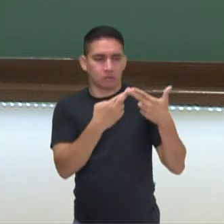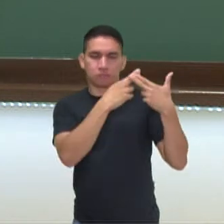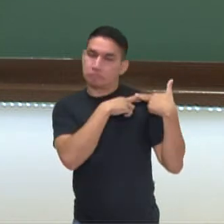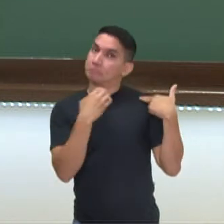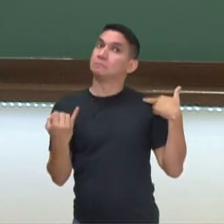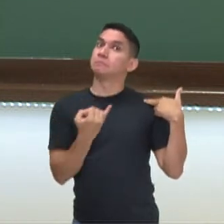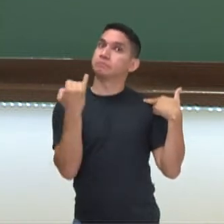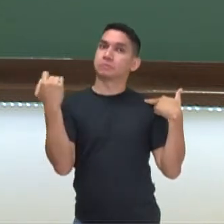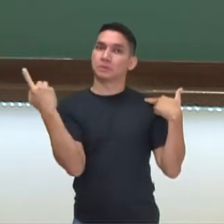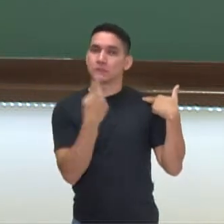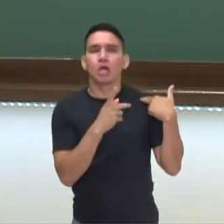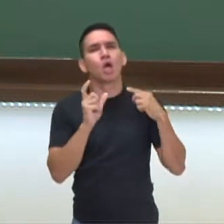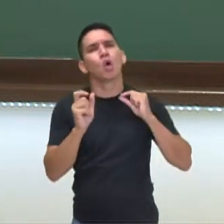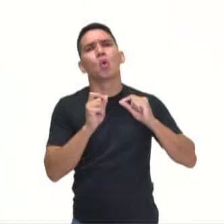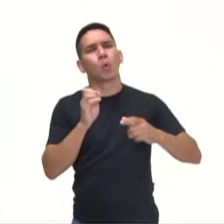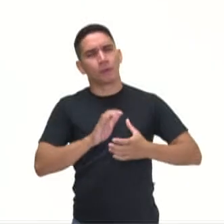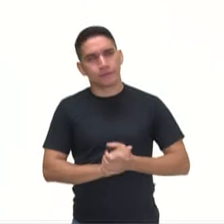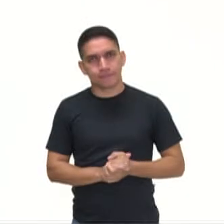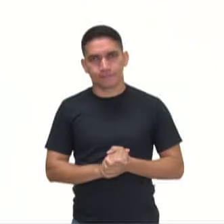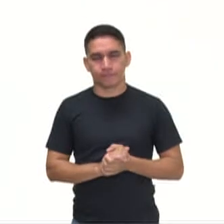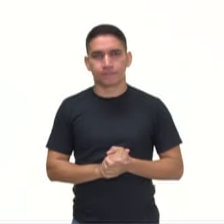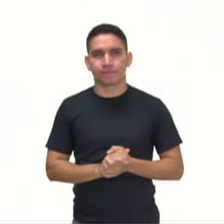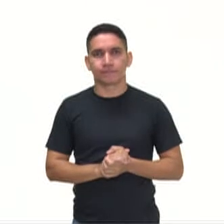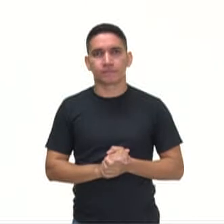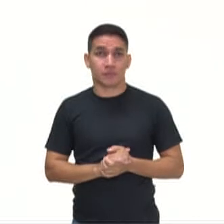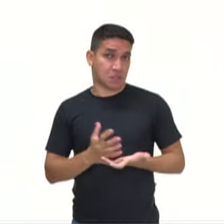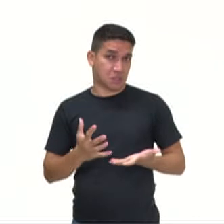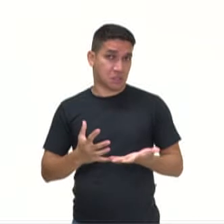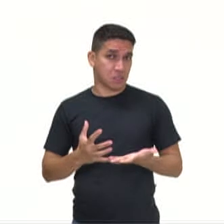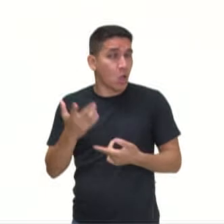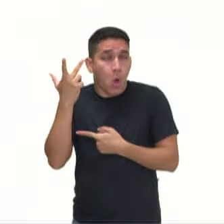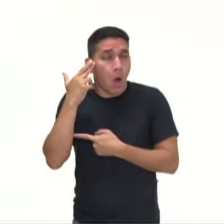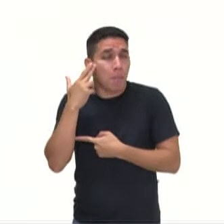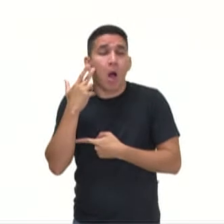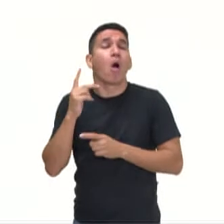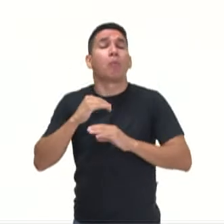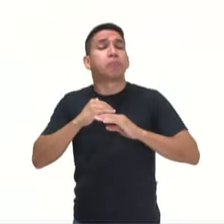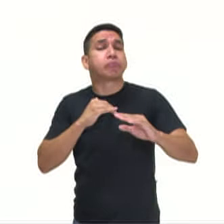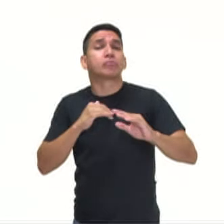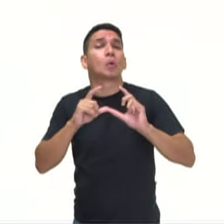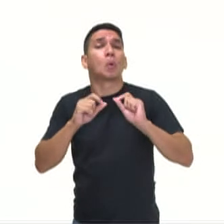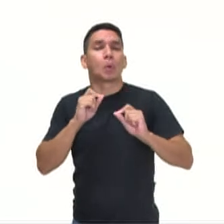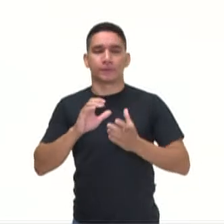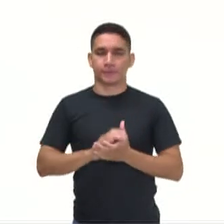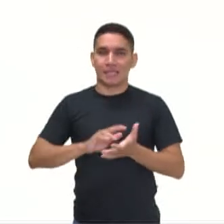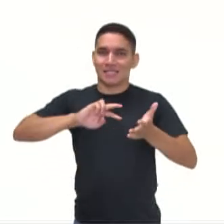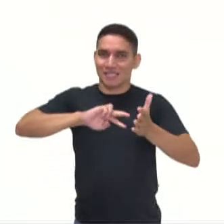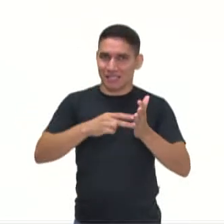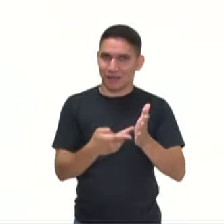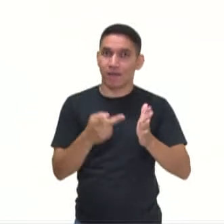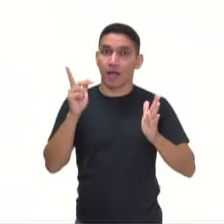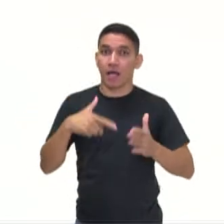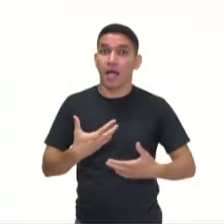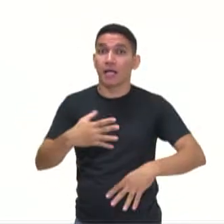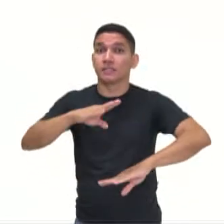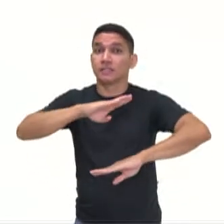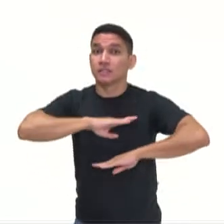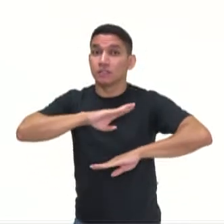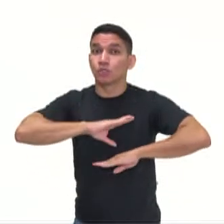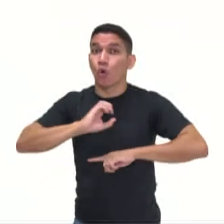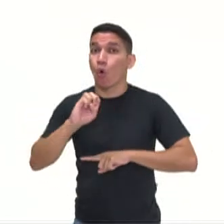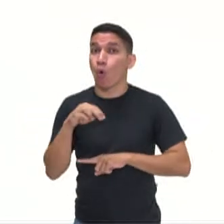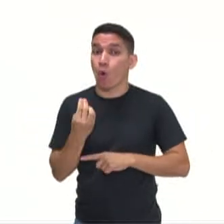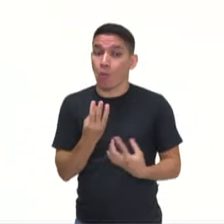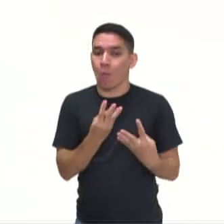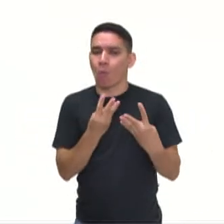né? Responsabilidade. Em um sentido comum, responsabilidade diz respeito à condição ou à